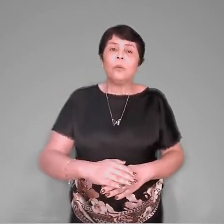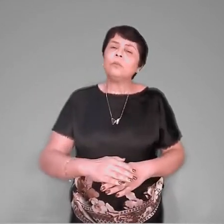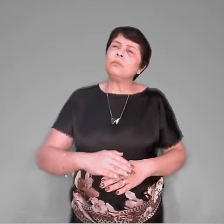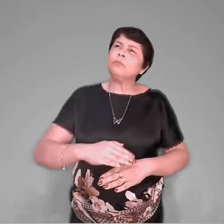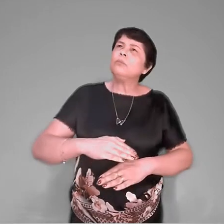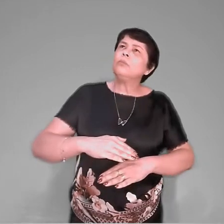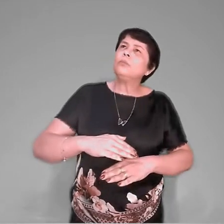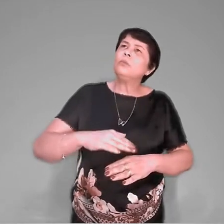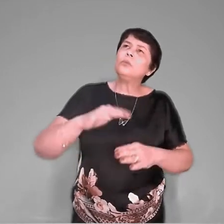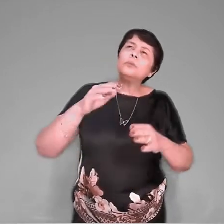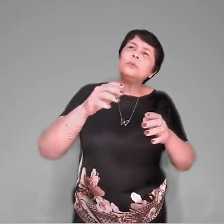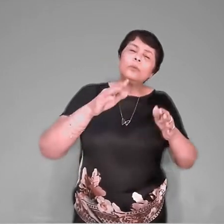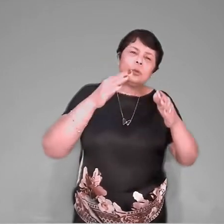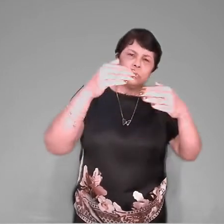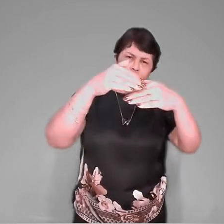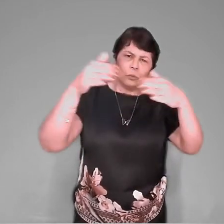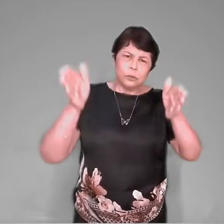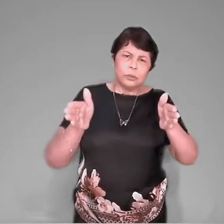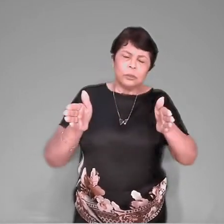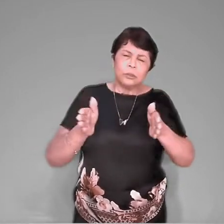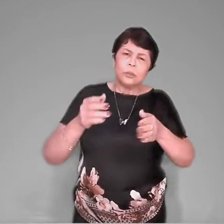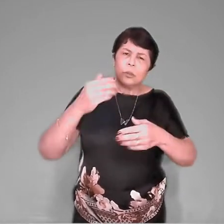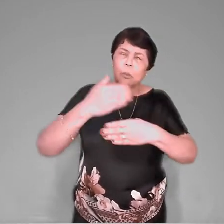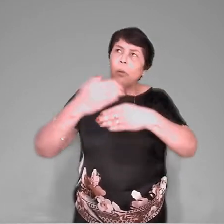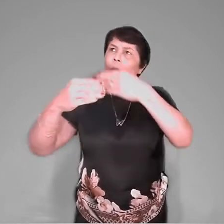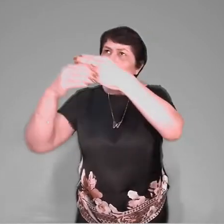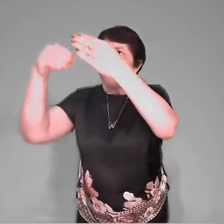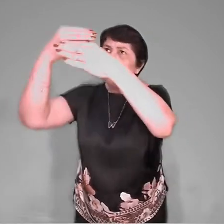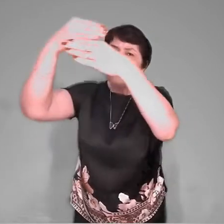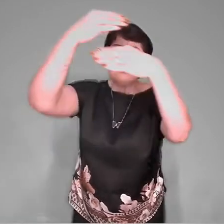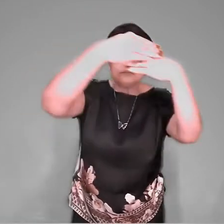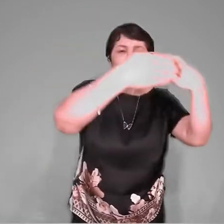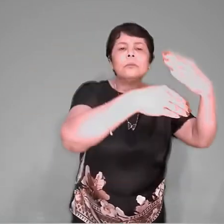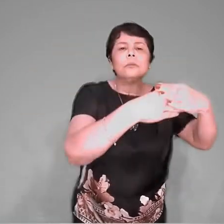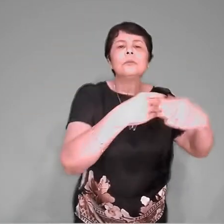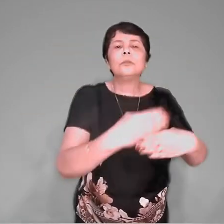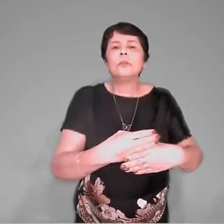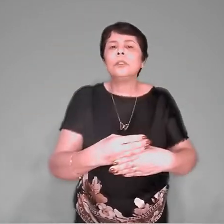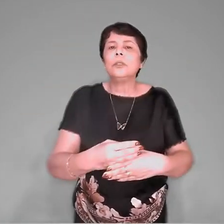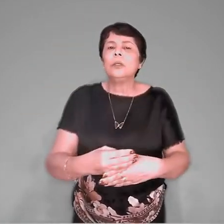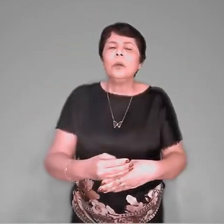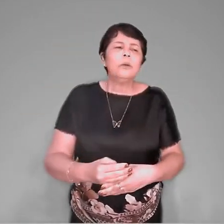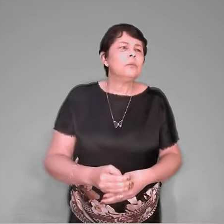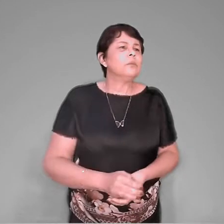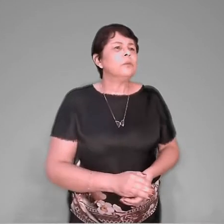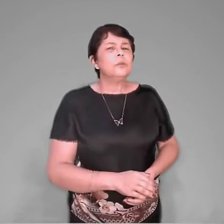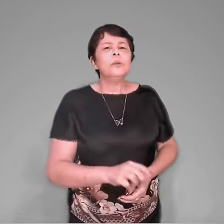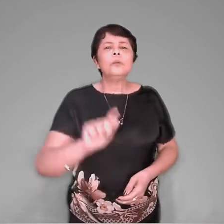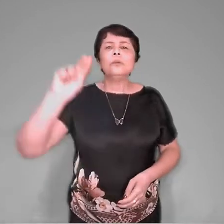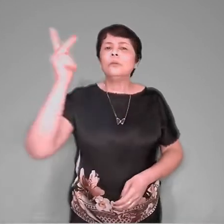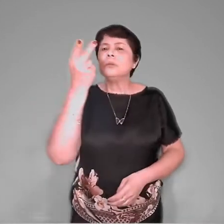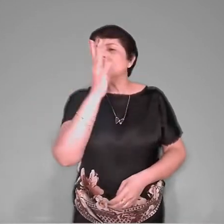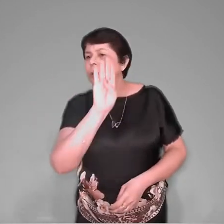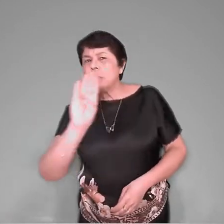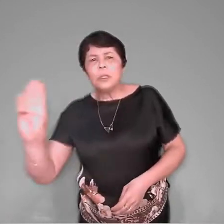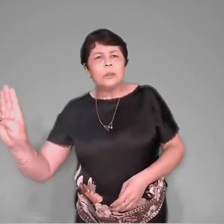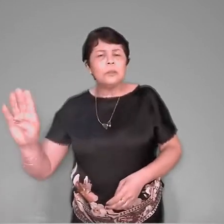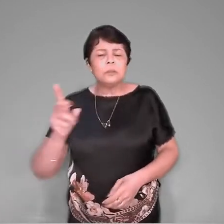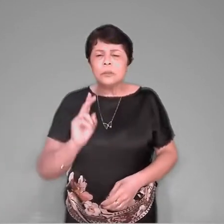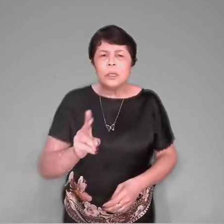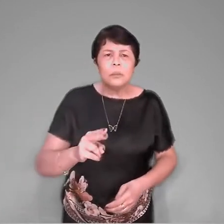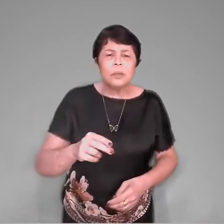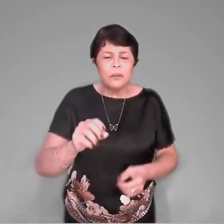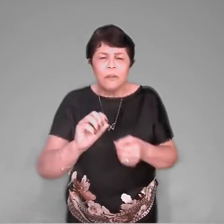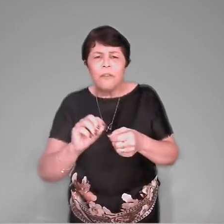diferente do tabernáculo. Lembra do templo que os hebreus construíam, edificavam enquanto iam caminhando pelo